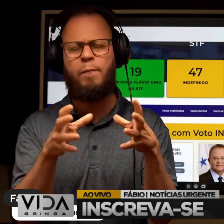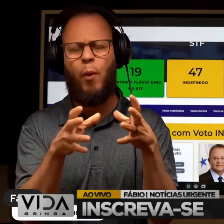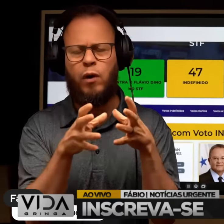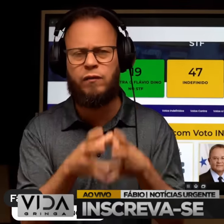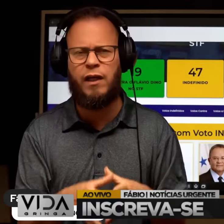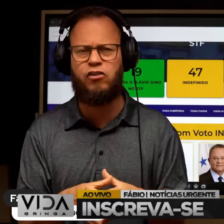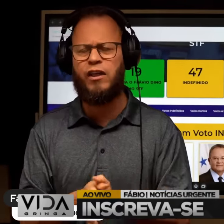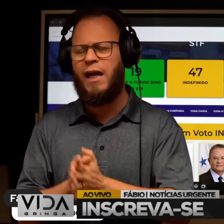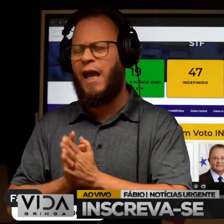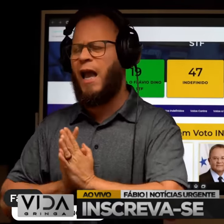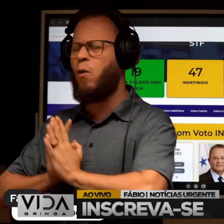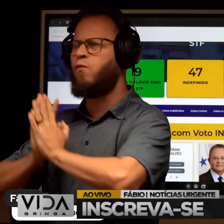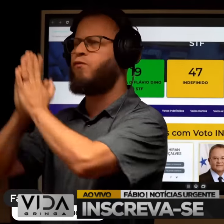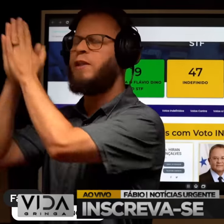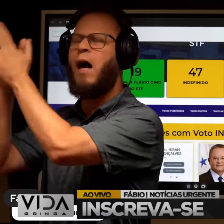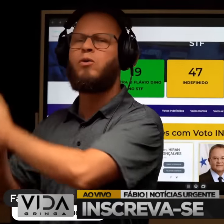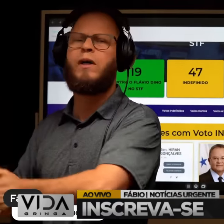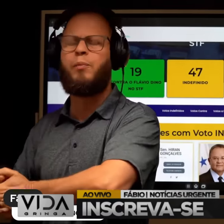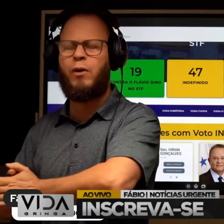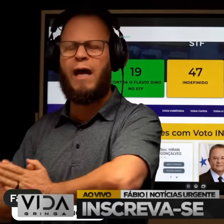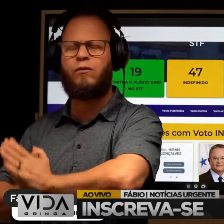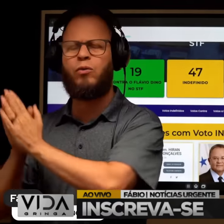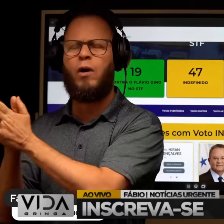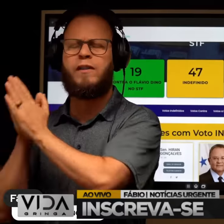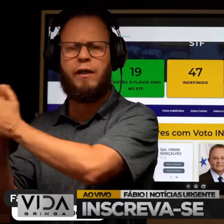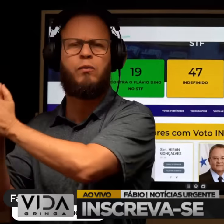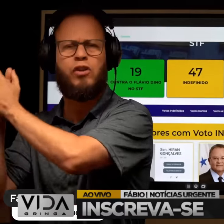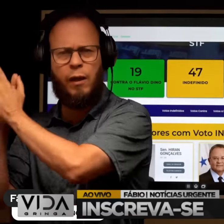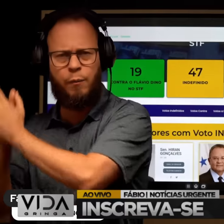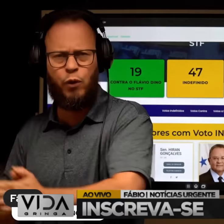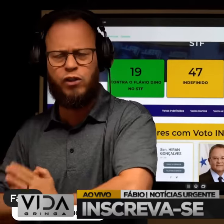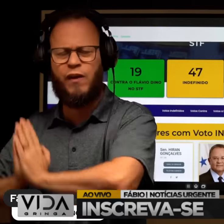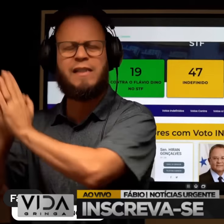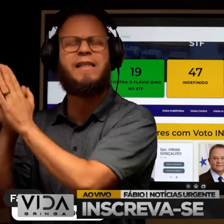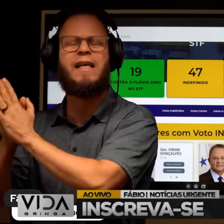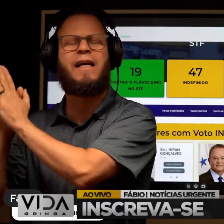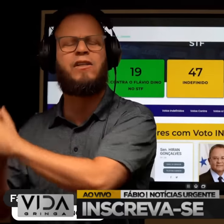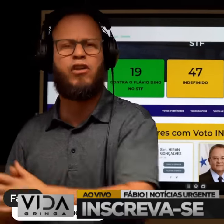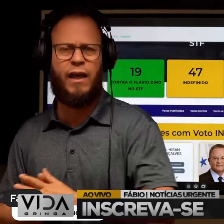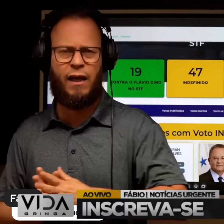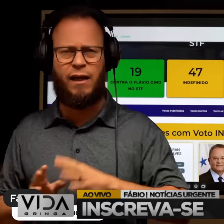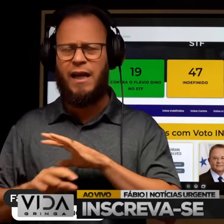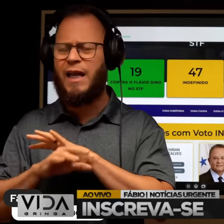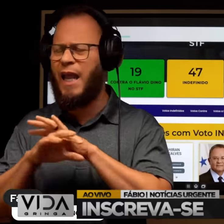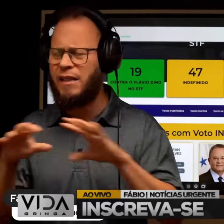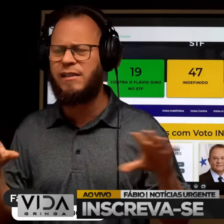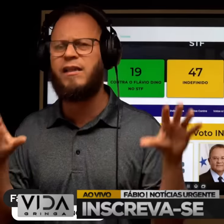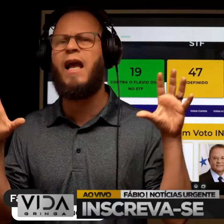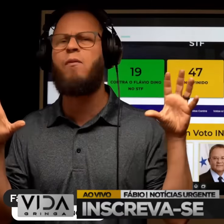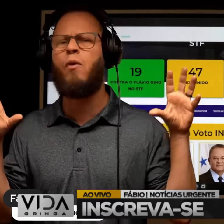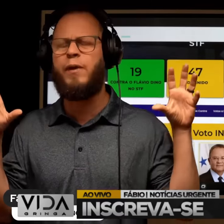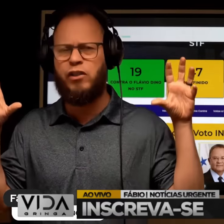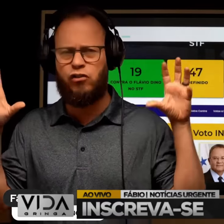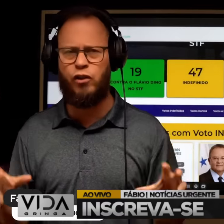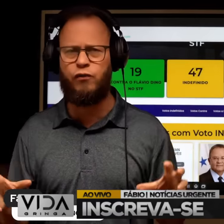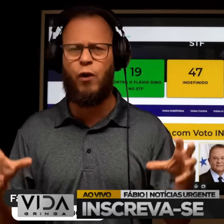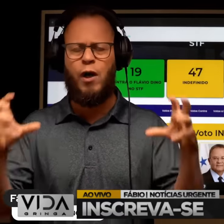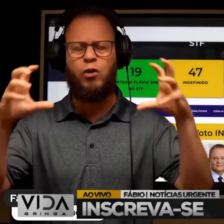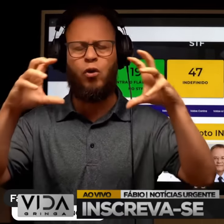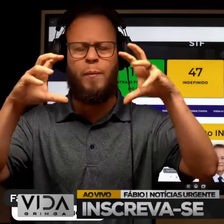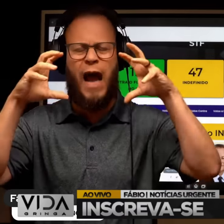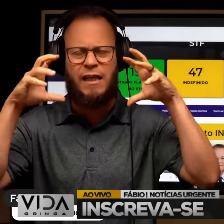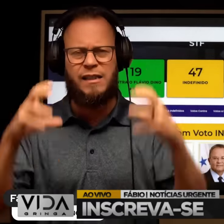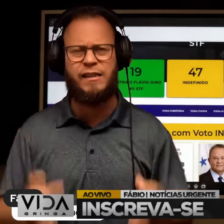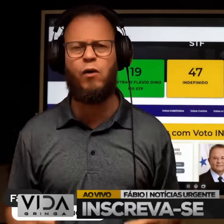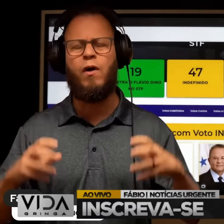O importante é o final do campeonato, nós sermos campeões, vencer a grande guerra. Esse é o objetivo